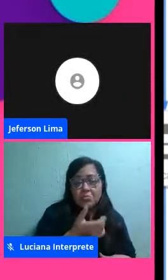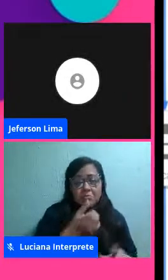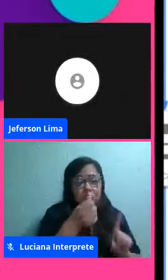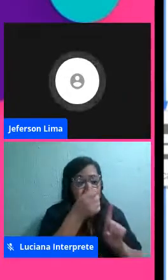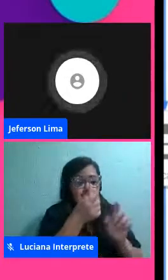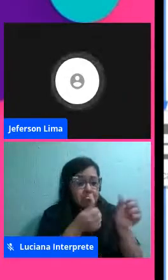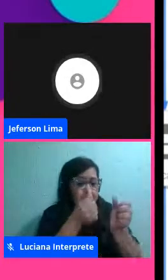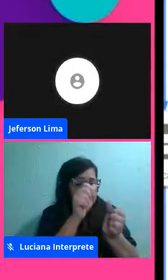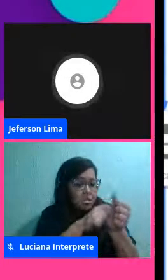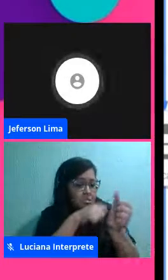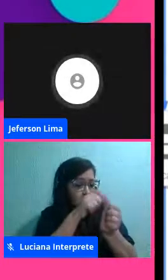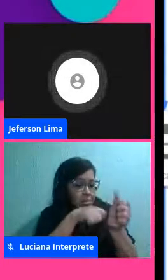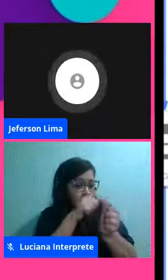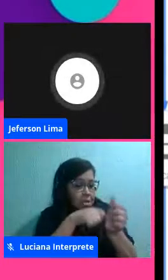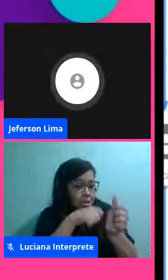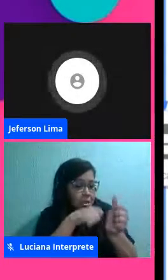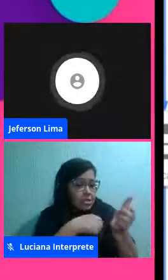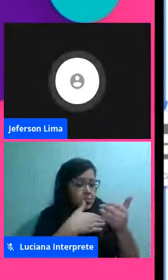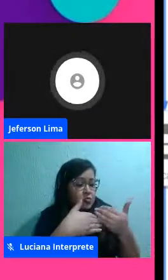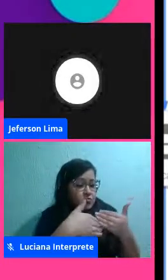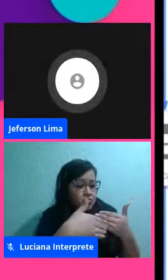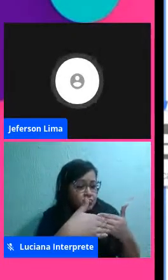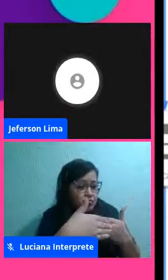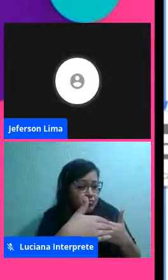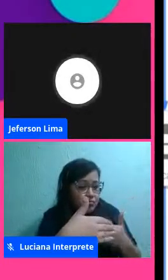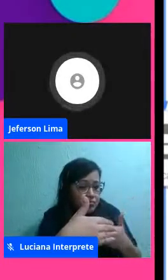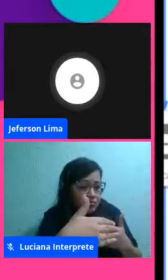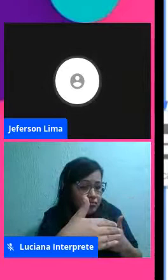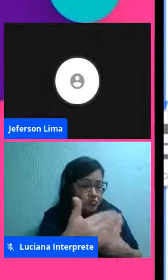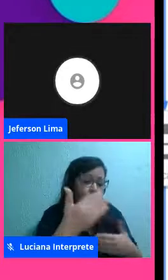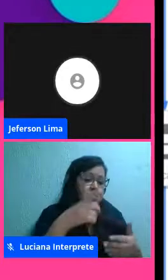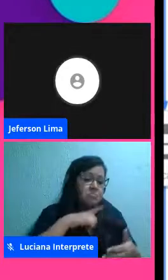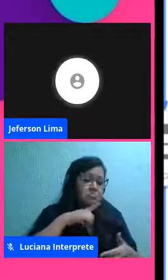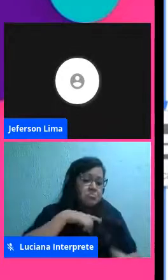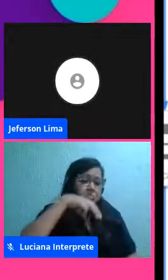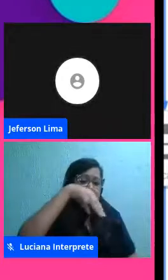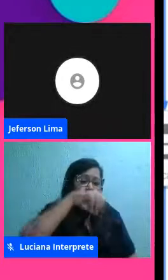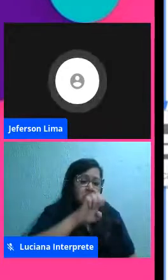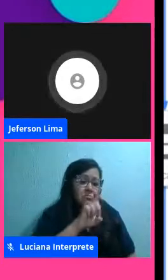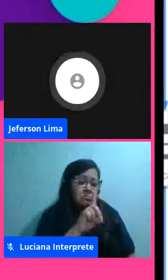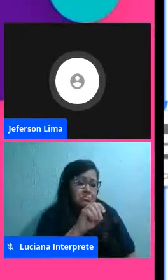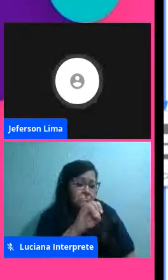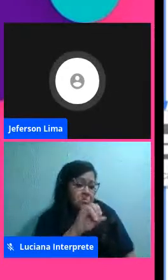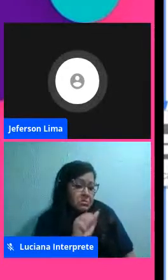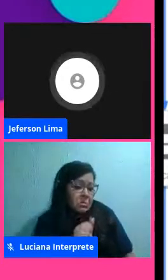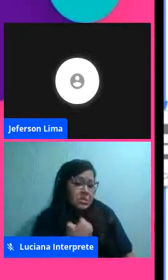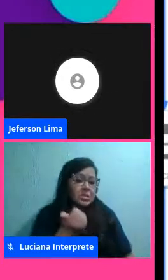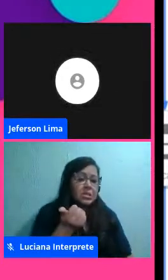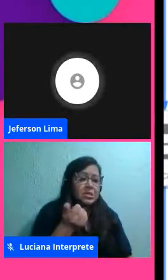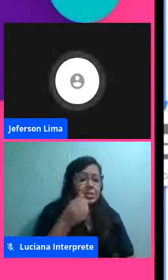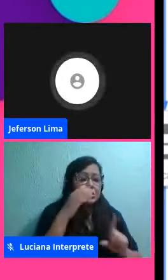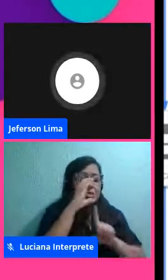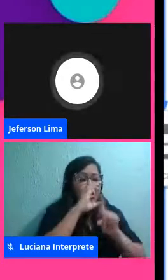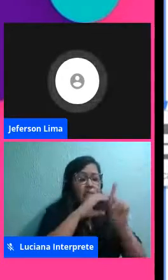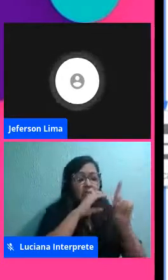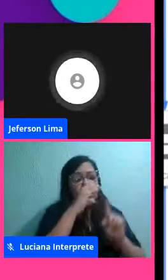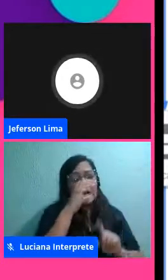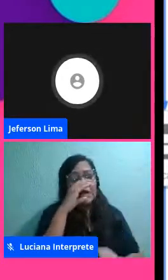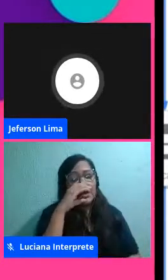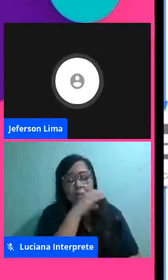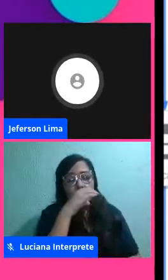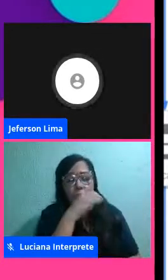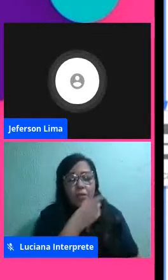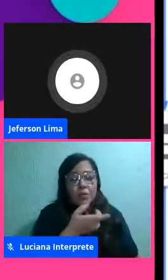Então, se eu puder, né, eu vou estar olhando ali a média da temperatura da minha casa, né? Eu posso ver comportamentos, né? Ah, se eu estou